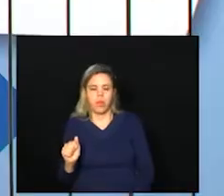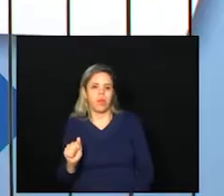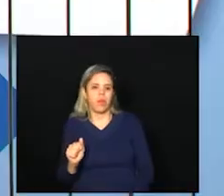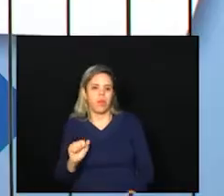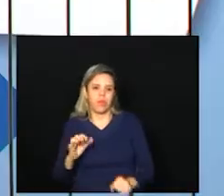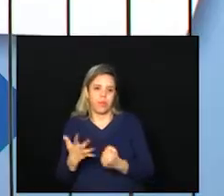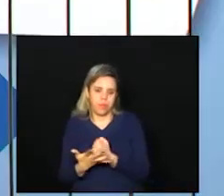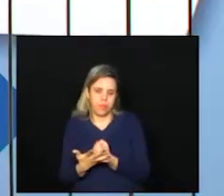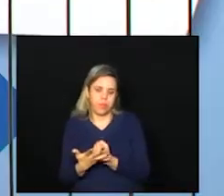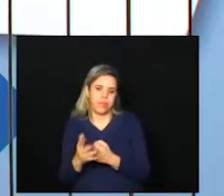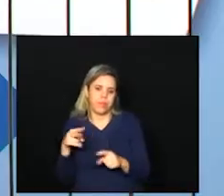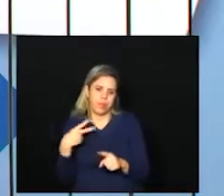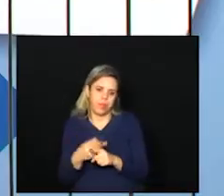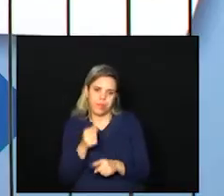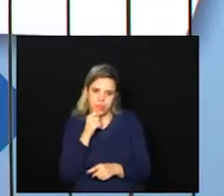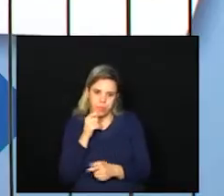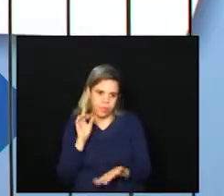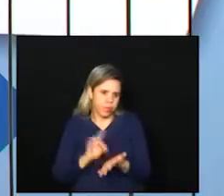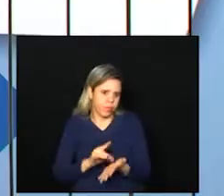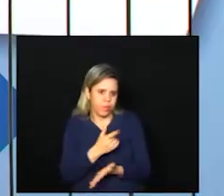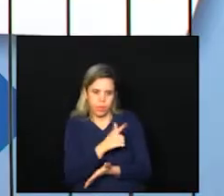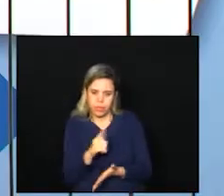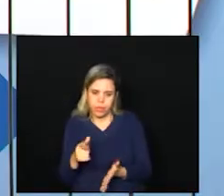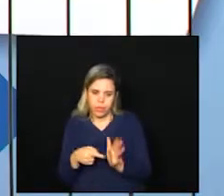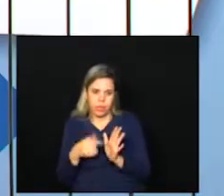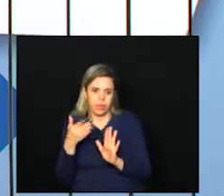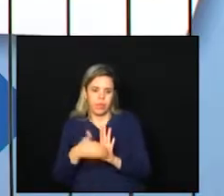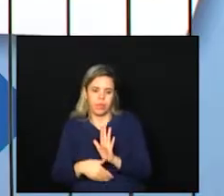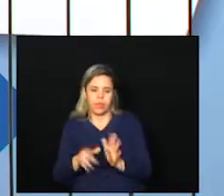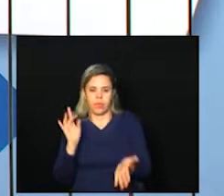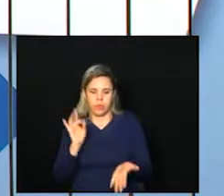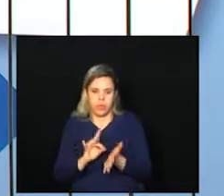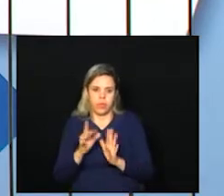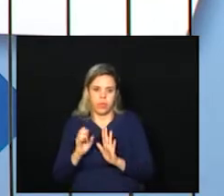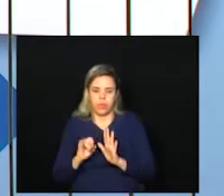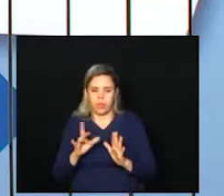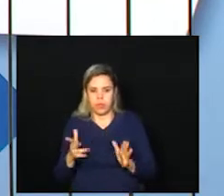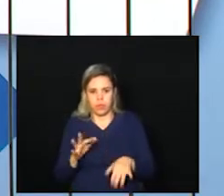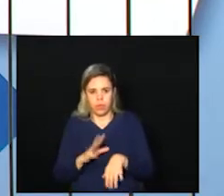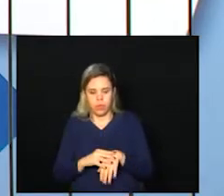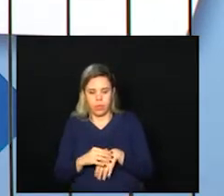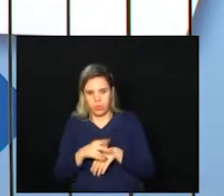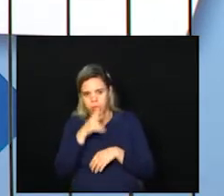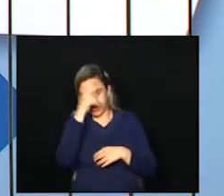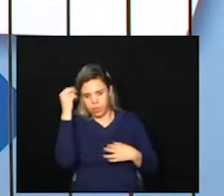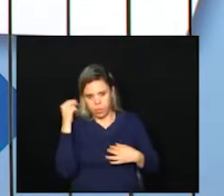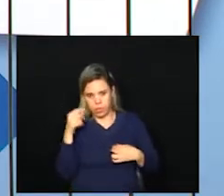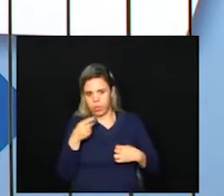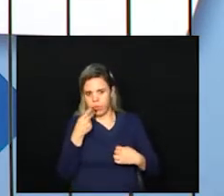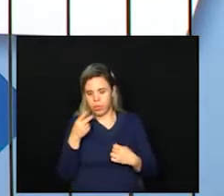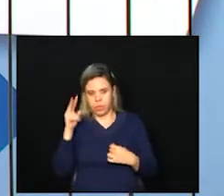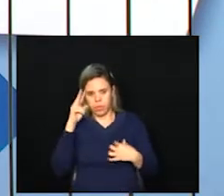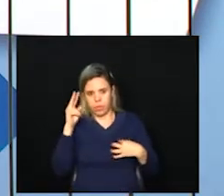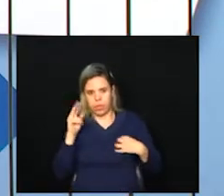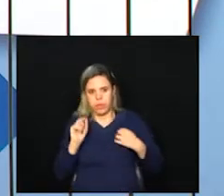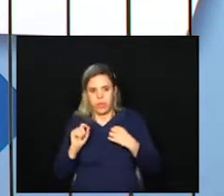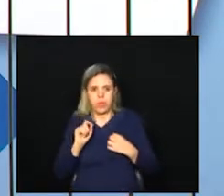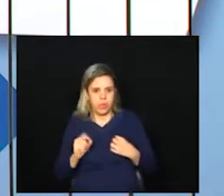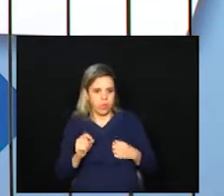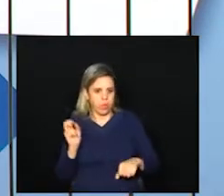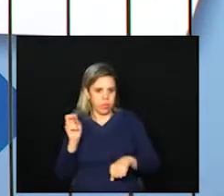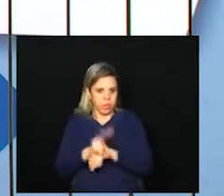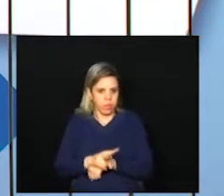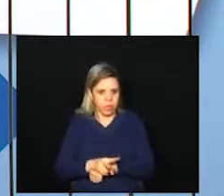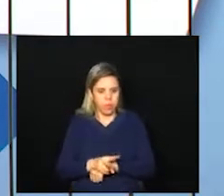de não termos ainda efetivamente uma amostra confirmada, a Prefeitura admitiu nesta segunda-feira que o